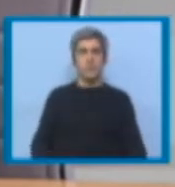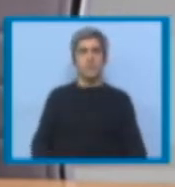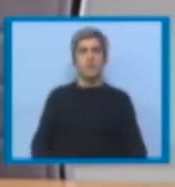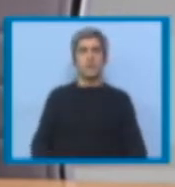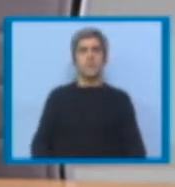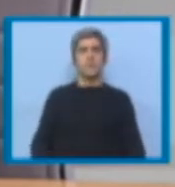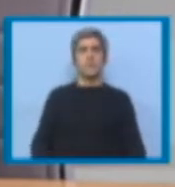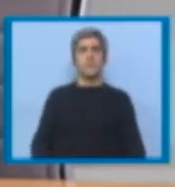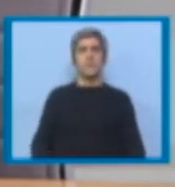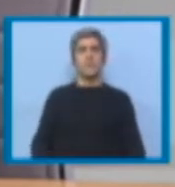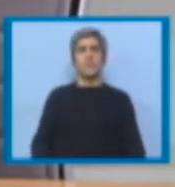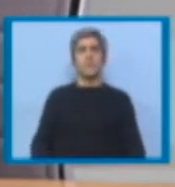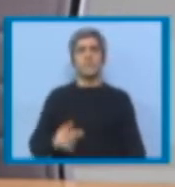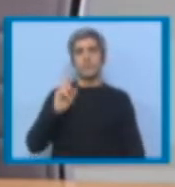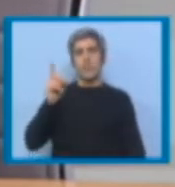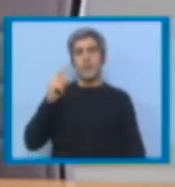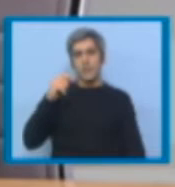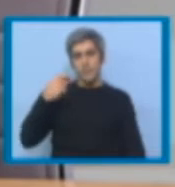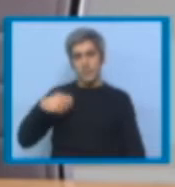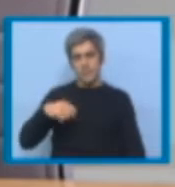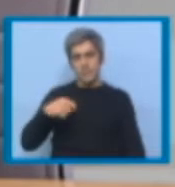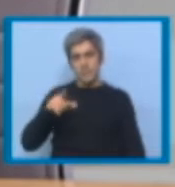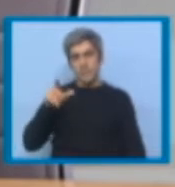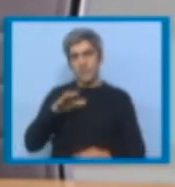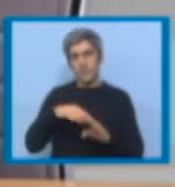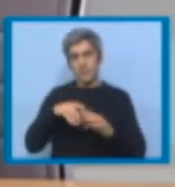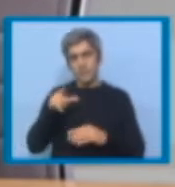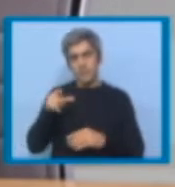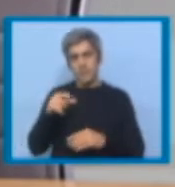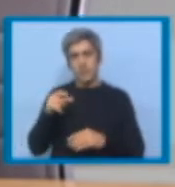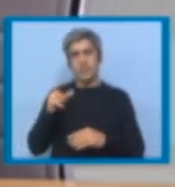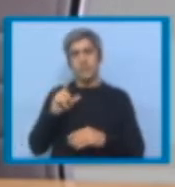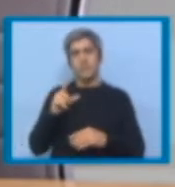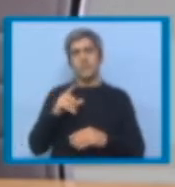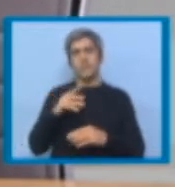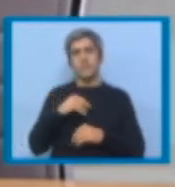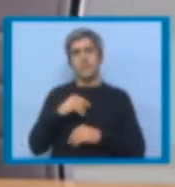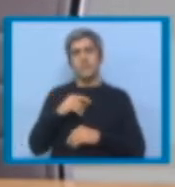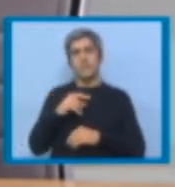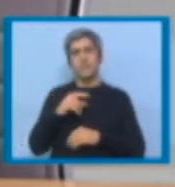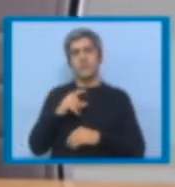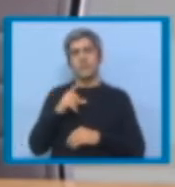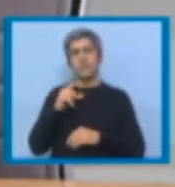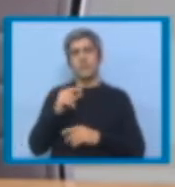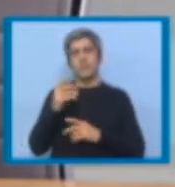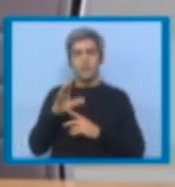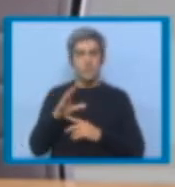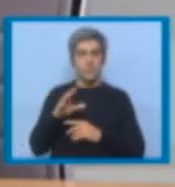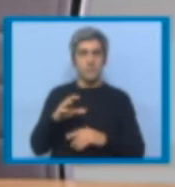também cabe ao Presidente ter essa ação e não deixar que, inclusive,